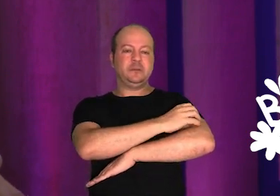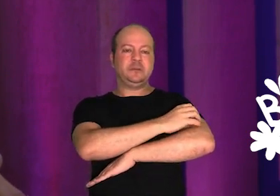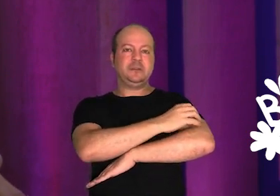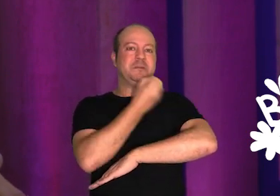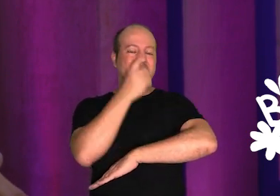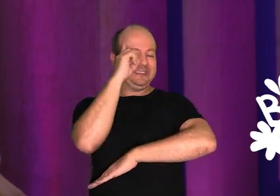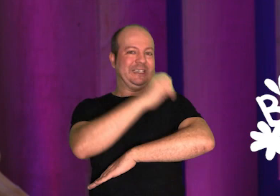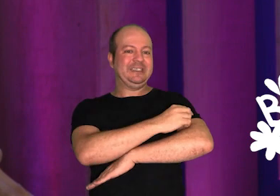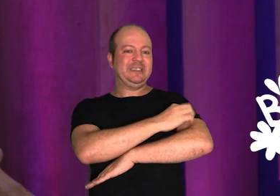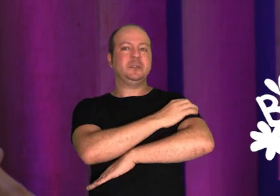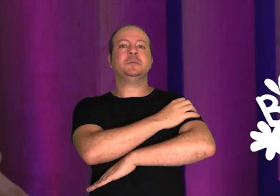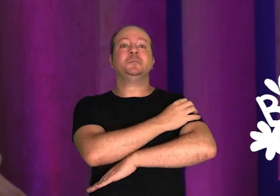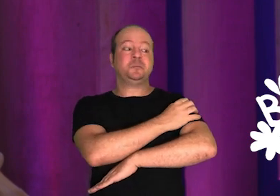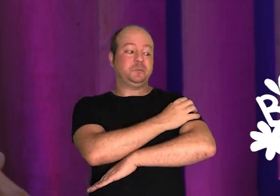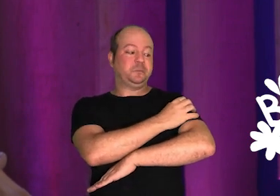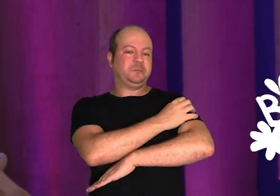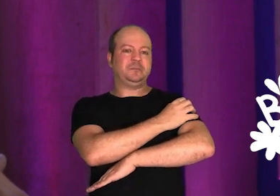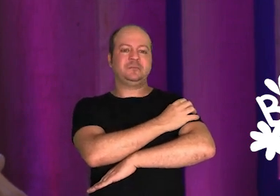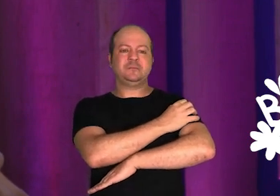Bom dia, aranha. Bom dia.